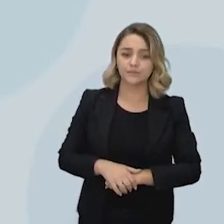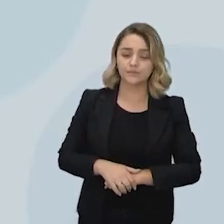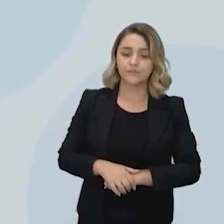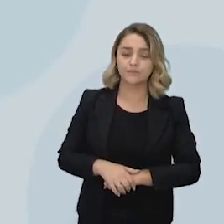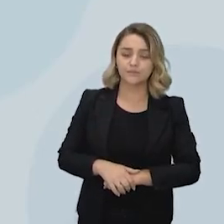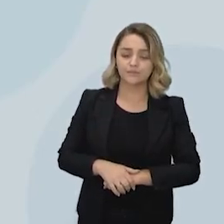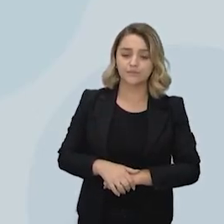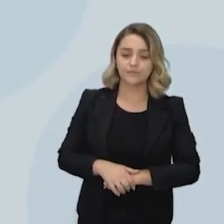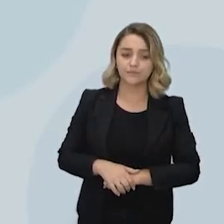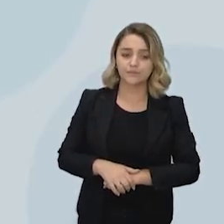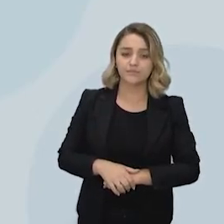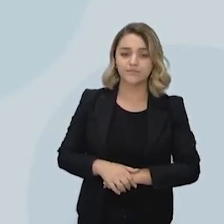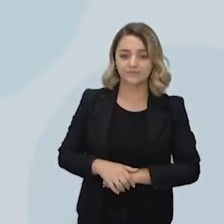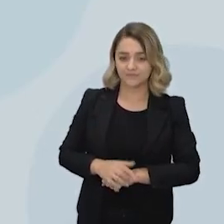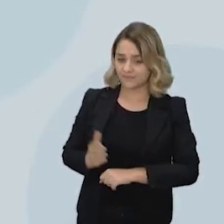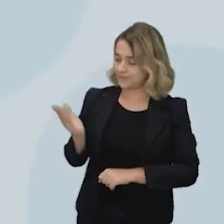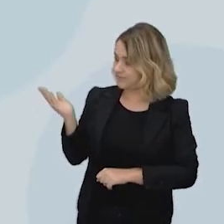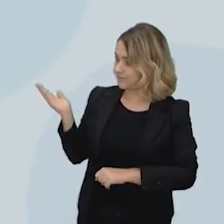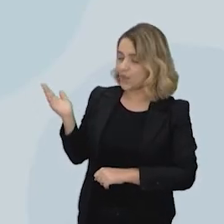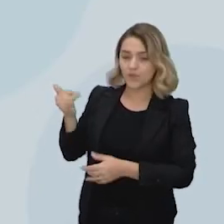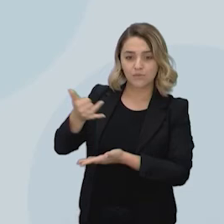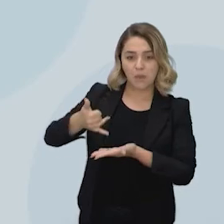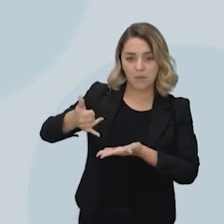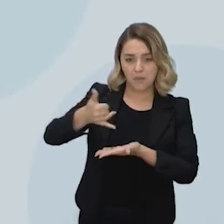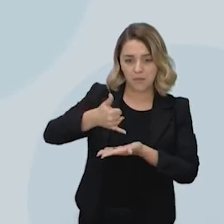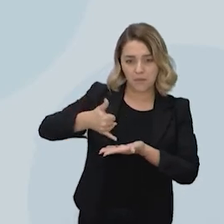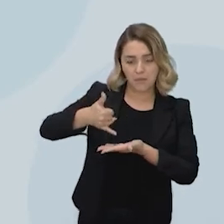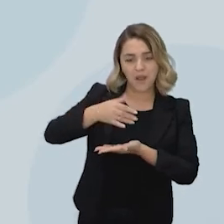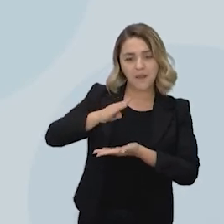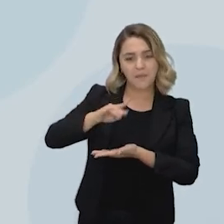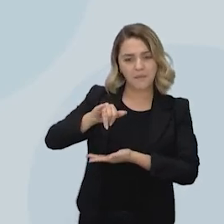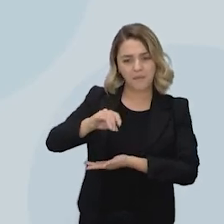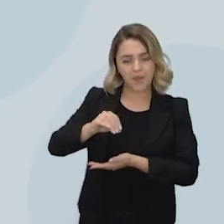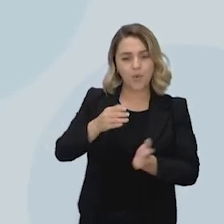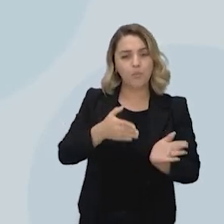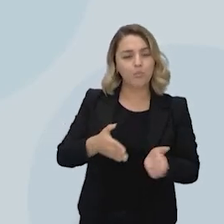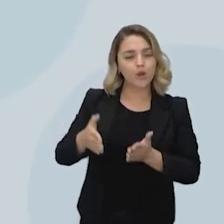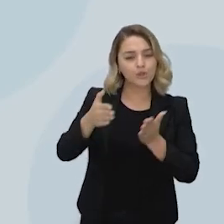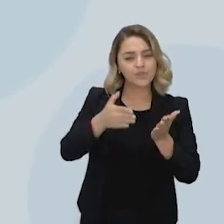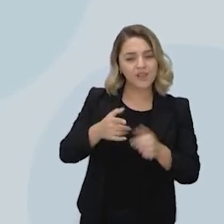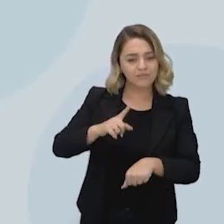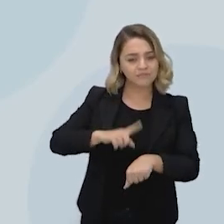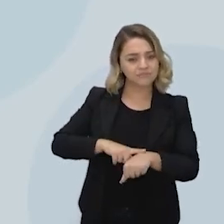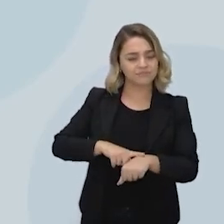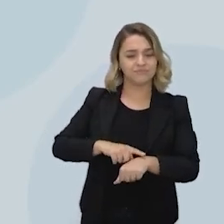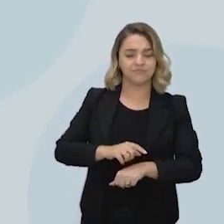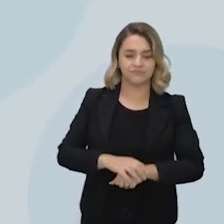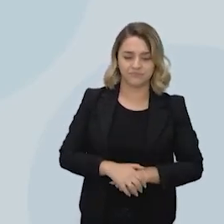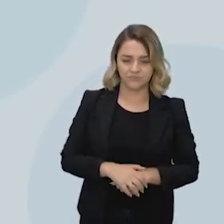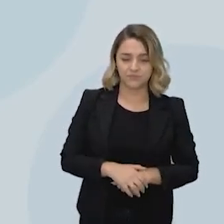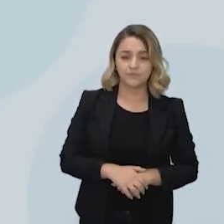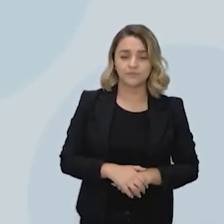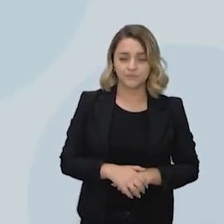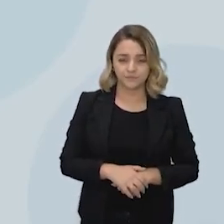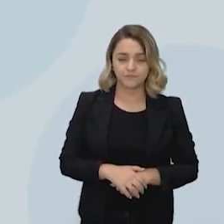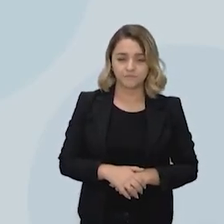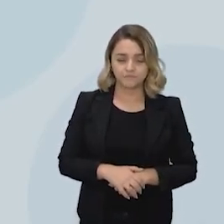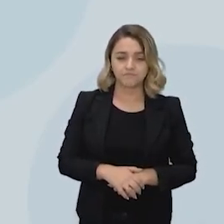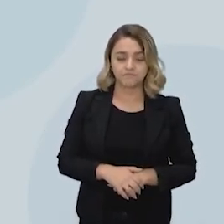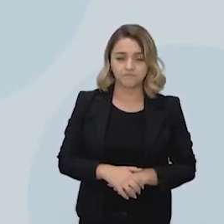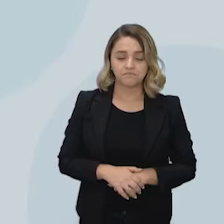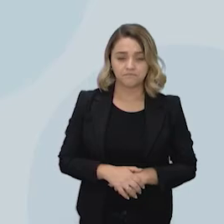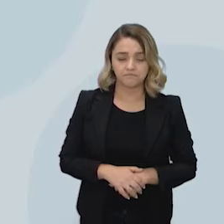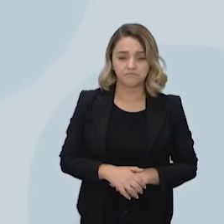é o bioóleo, ele sendo produzido, né, em tempo real. E aí, né,